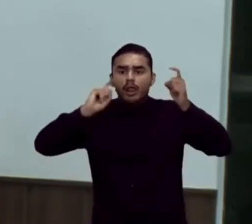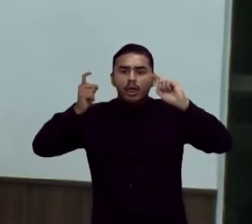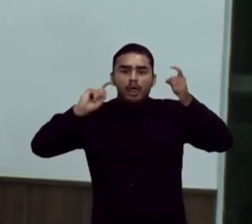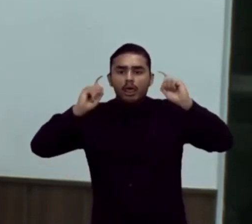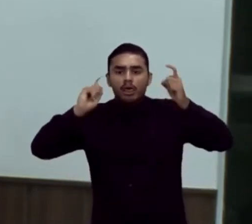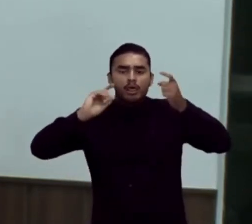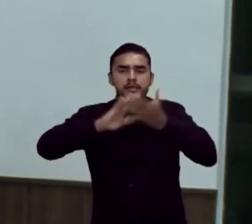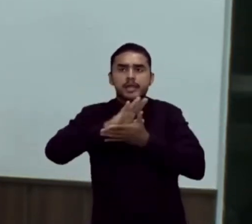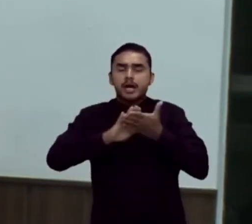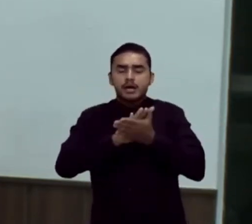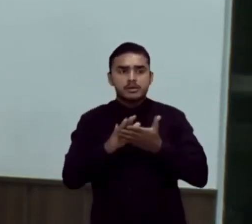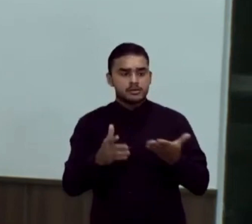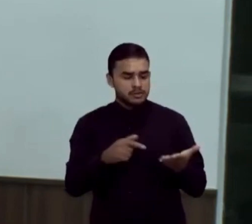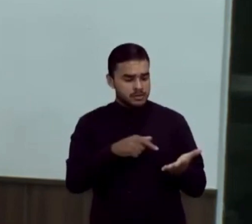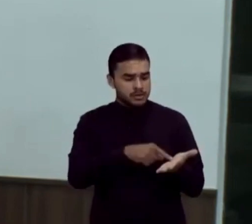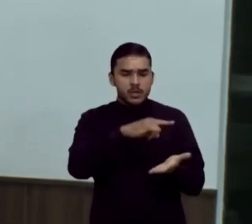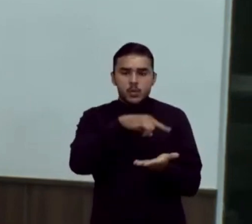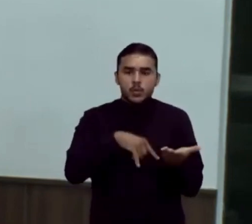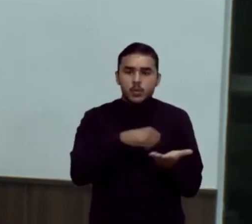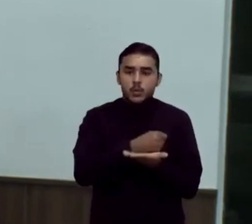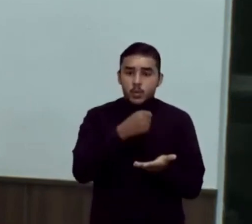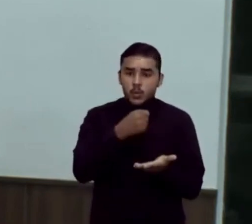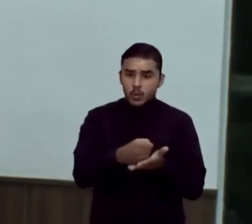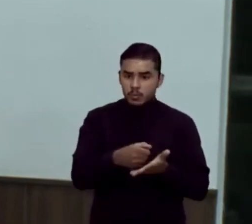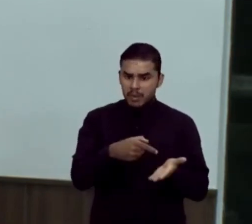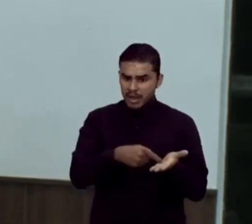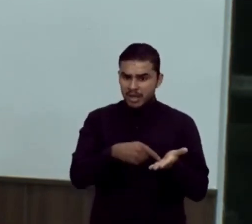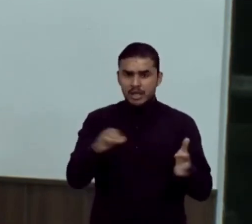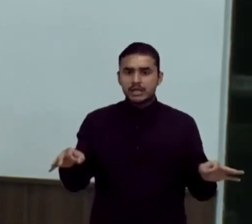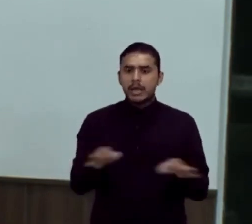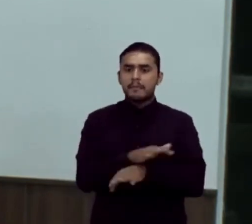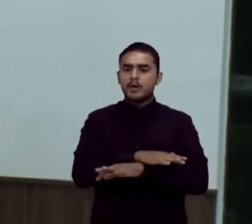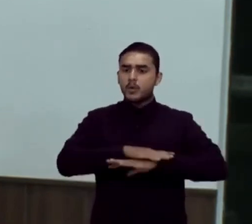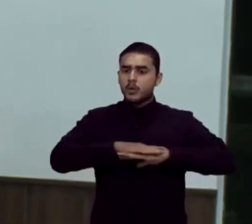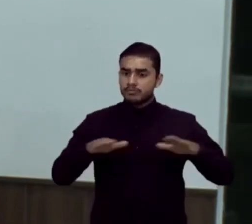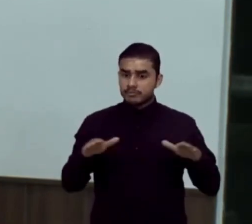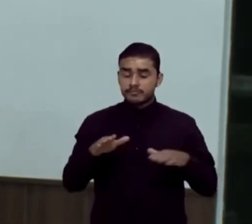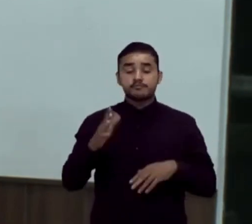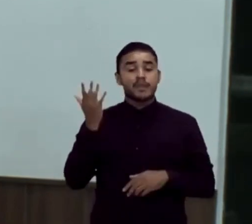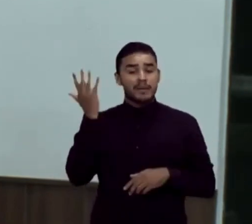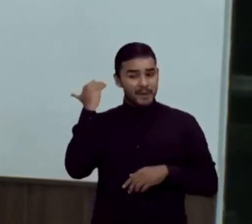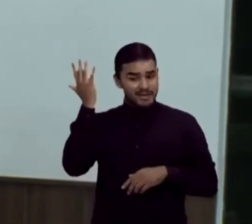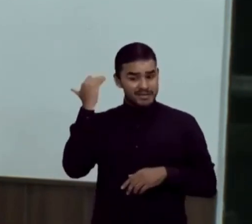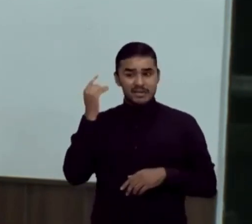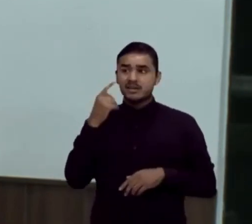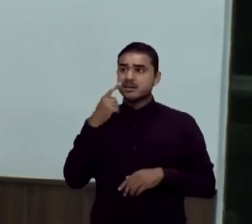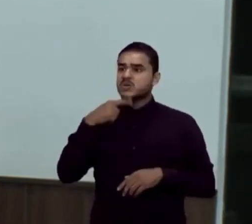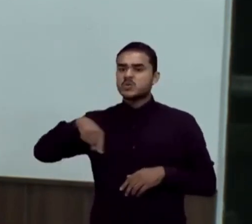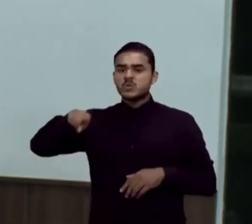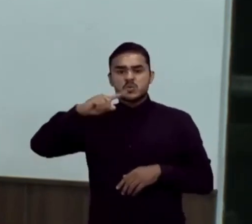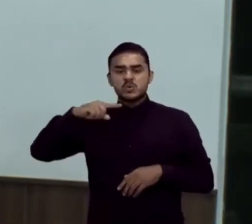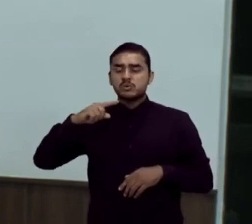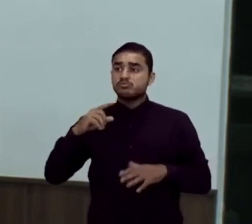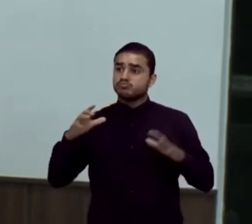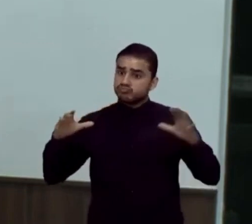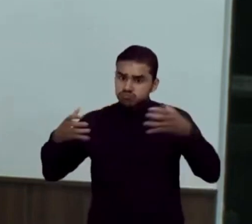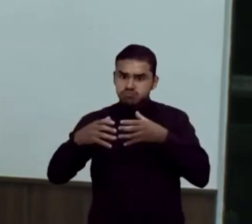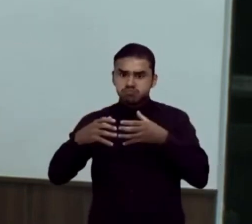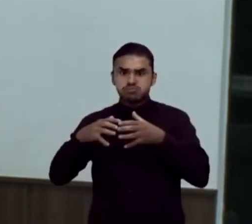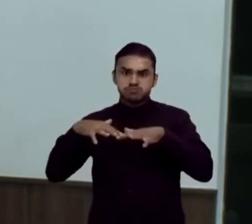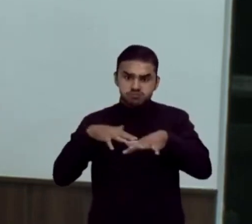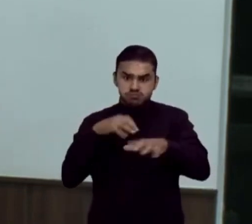Ambiente na época. E na época os movimentos sociais se levantaram, fizeram uma denúncia no Ministério Público